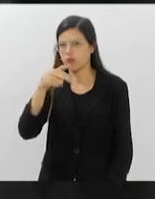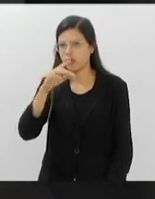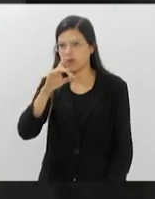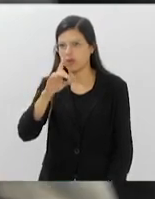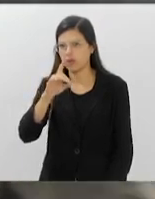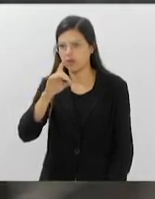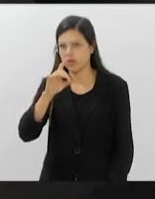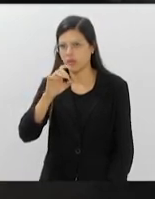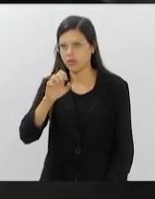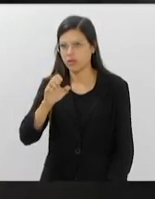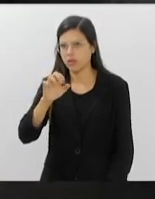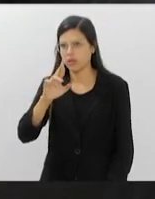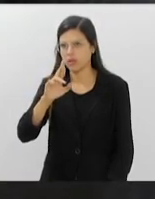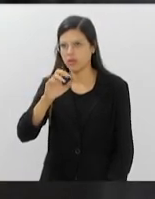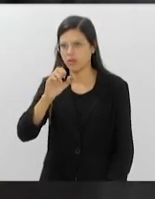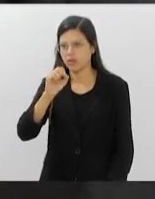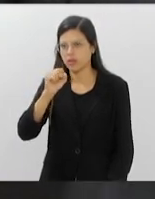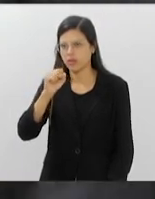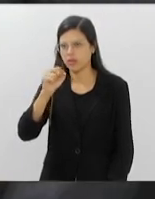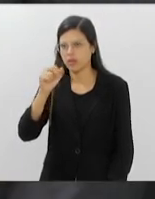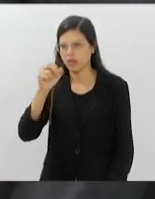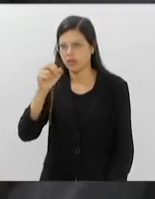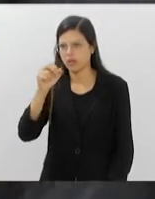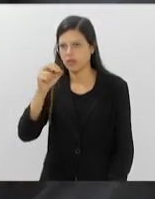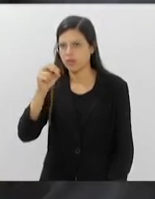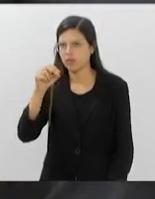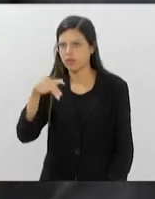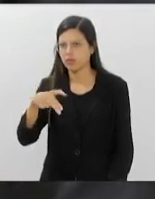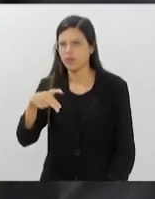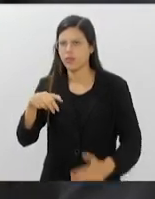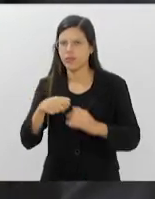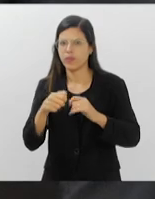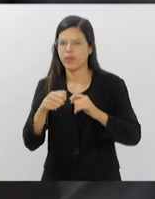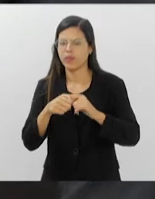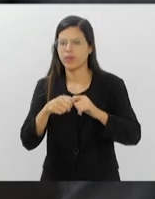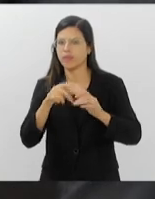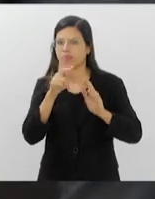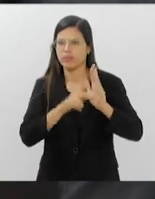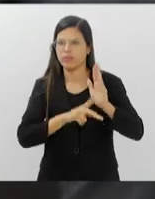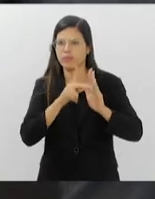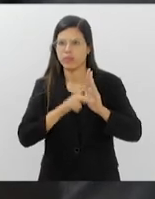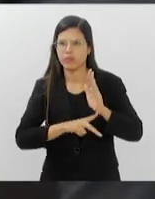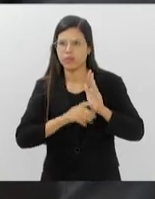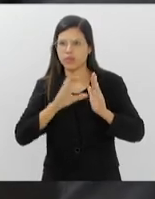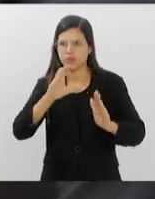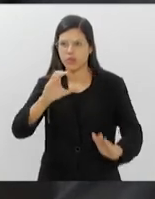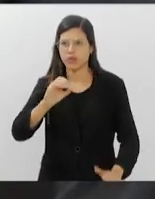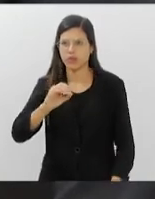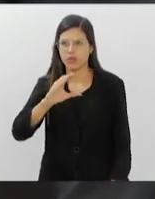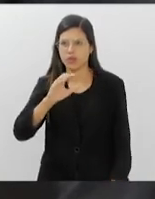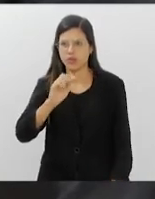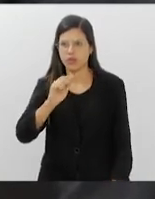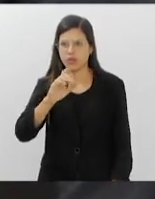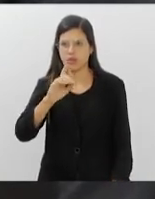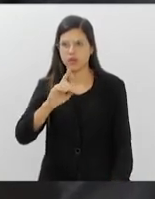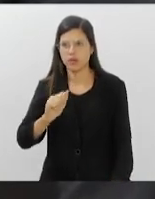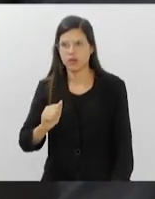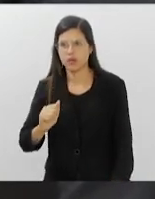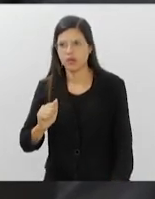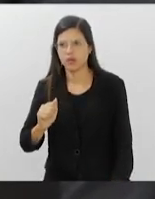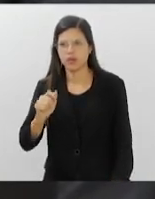Bolsonarista convicto. Fez o projeto da cocada de Muriqui para ver se ganhava a campanha lá